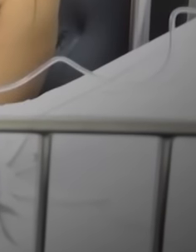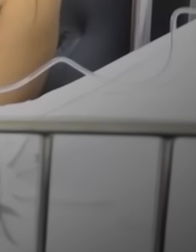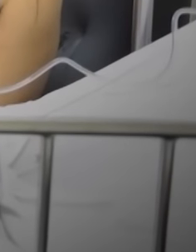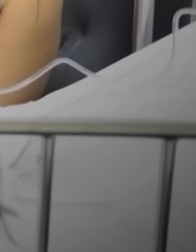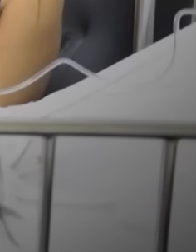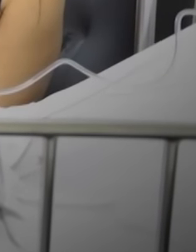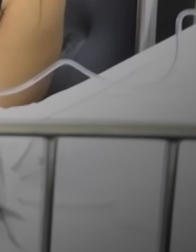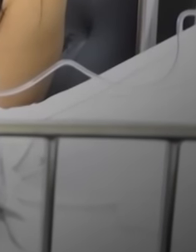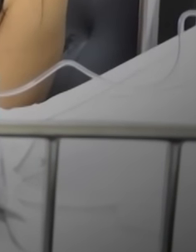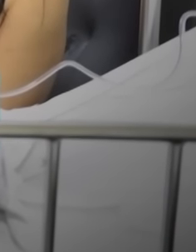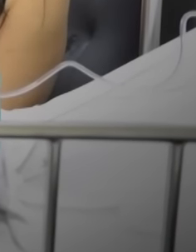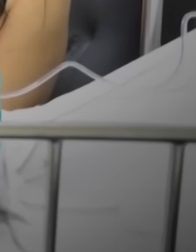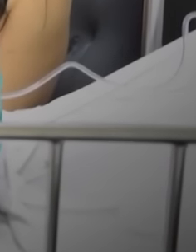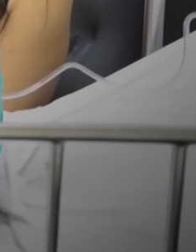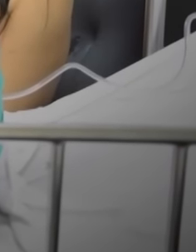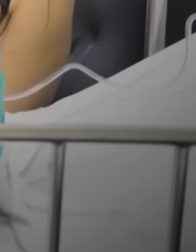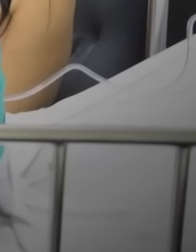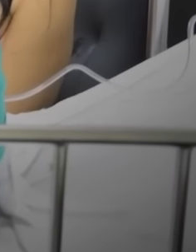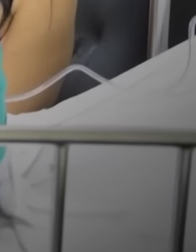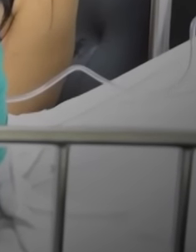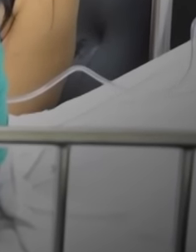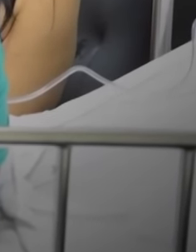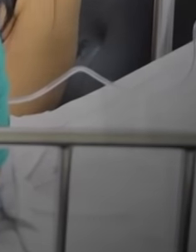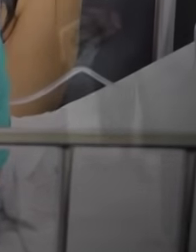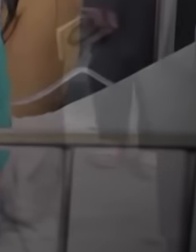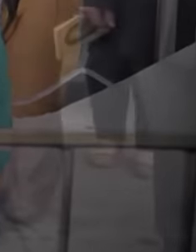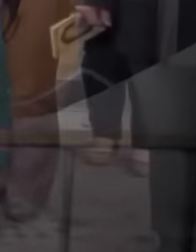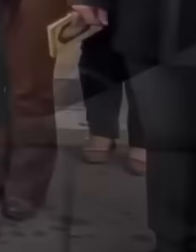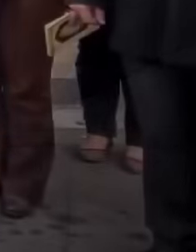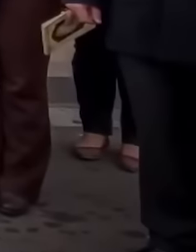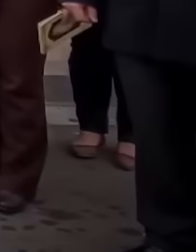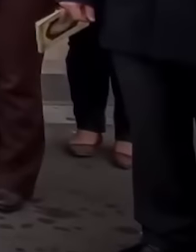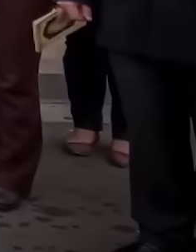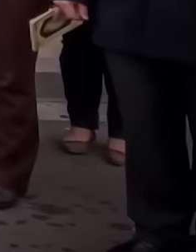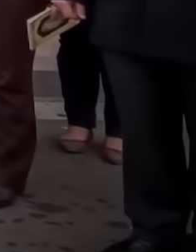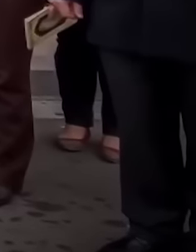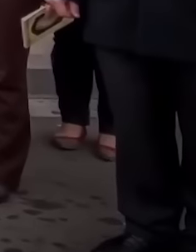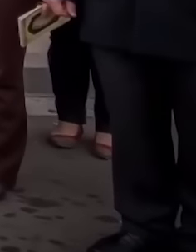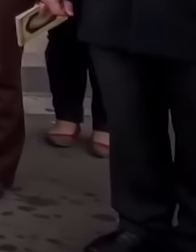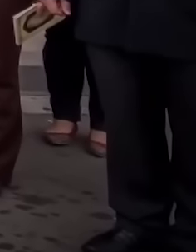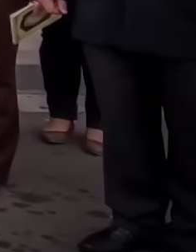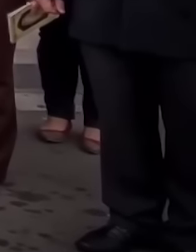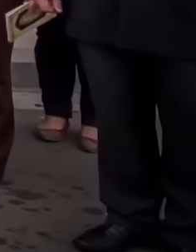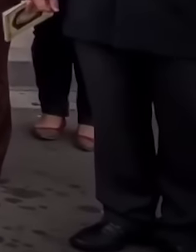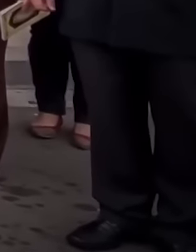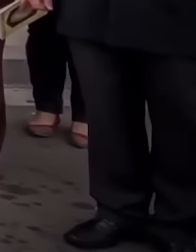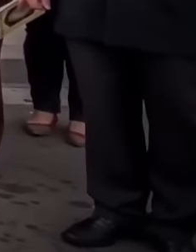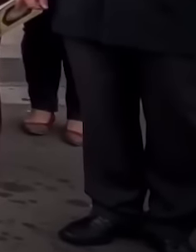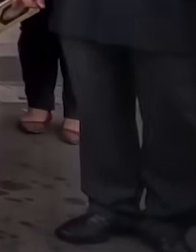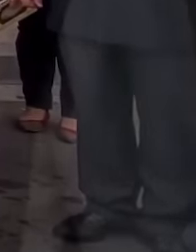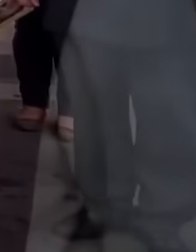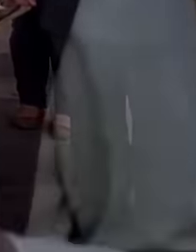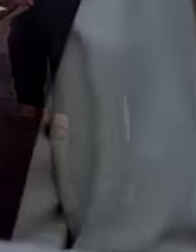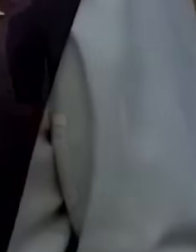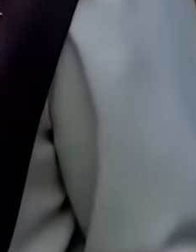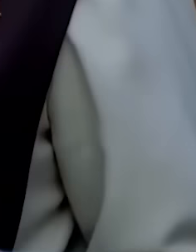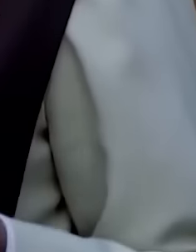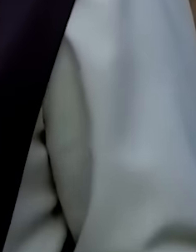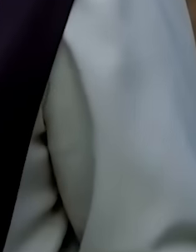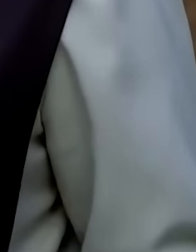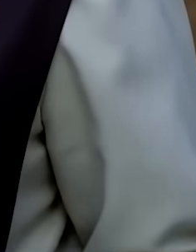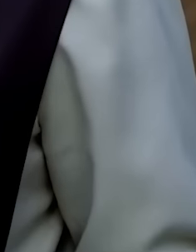Monsenhor, o total de almas a quem ele pôde fazer bem é realmente algo extraordinário. Mas o